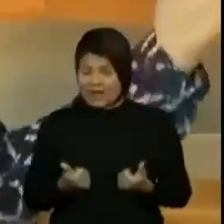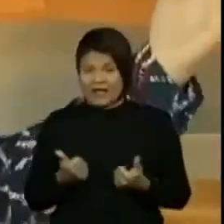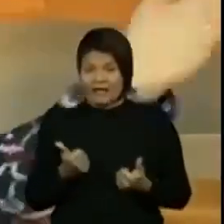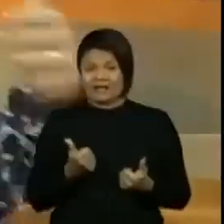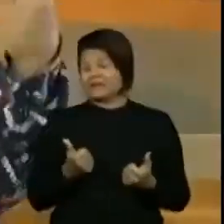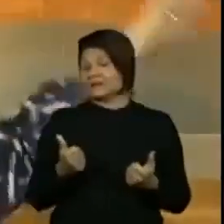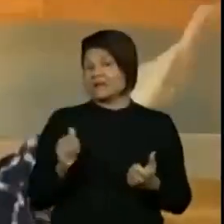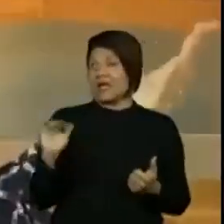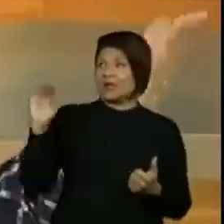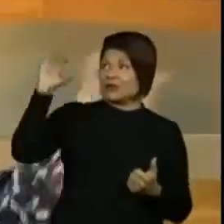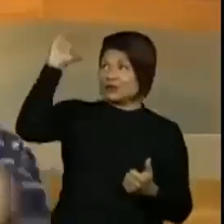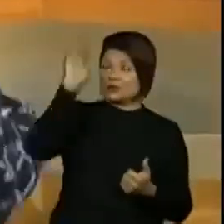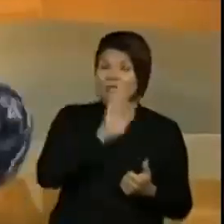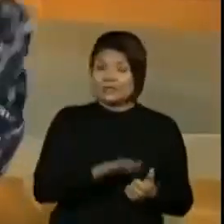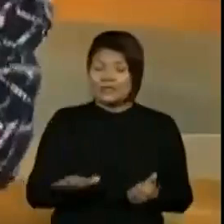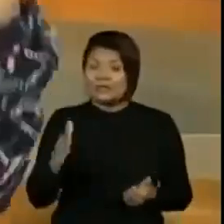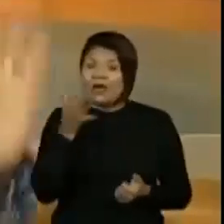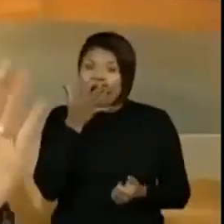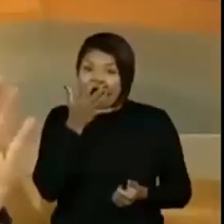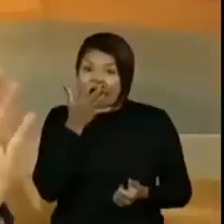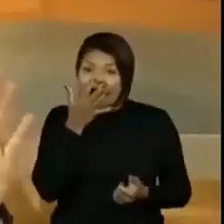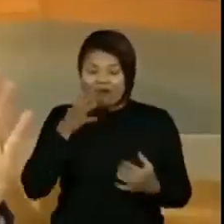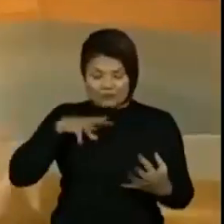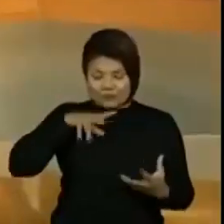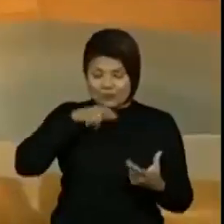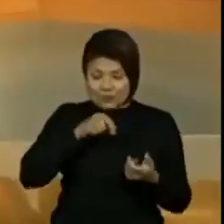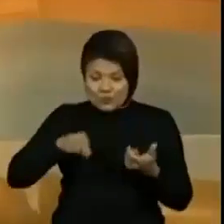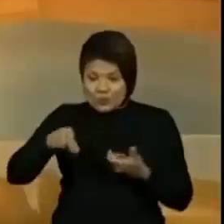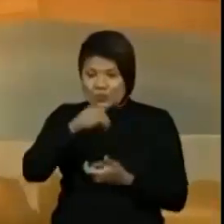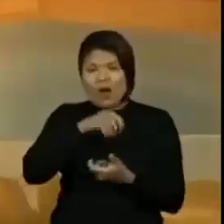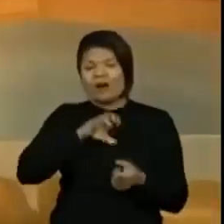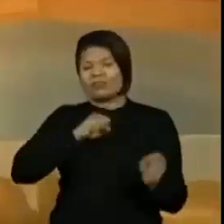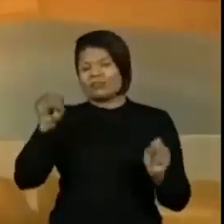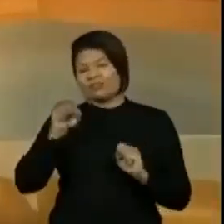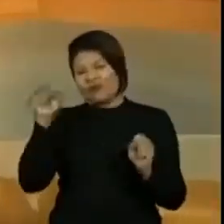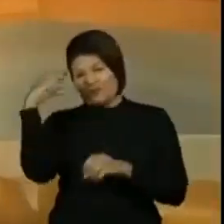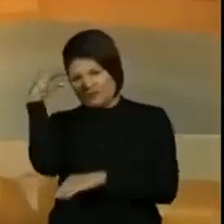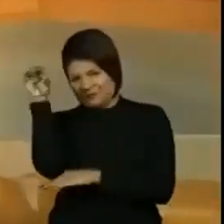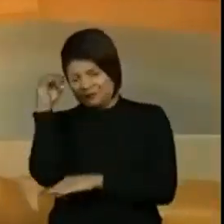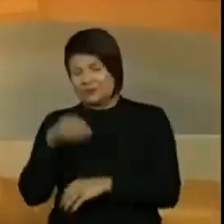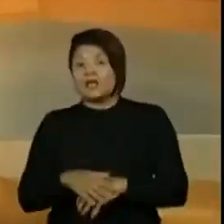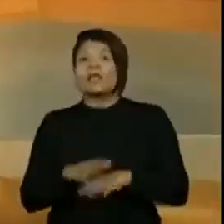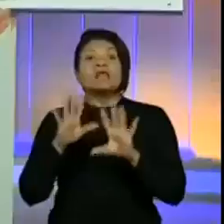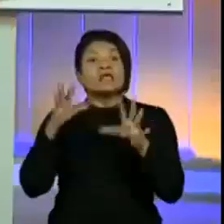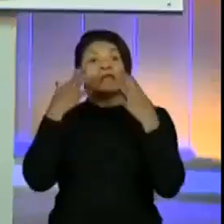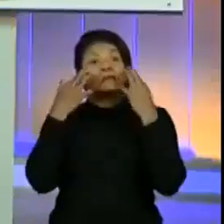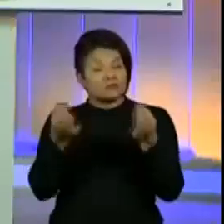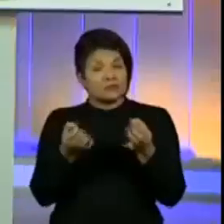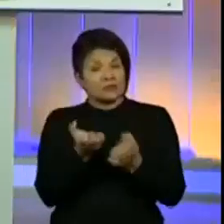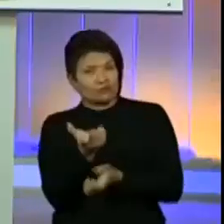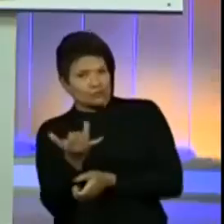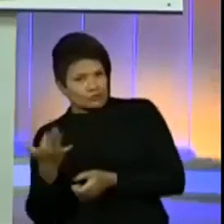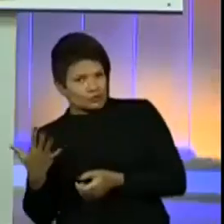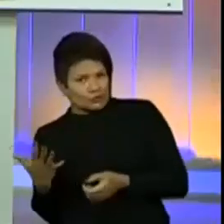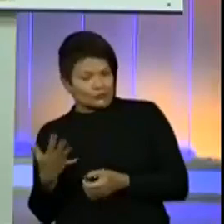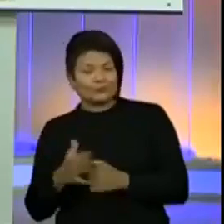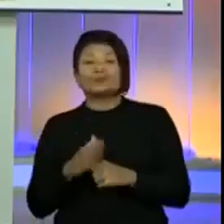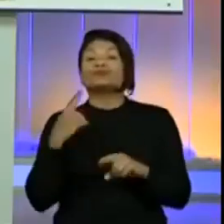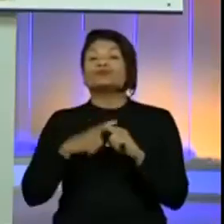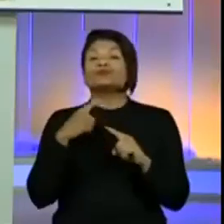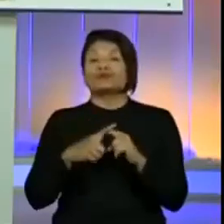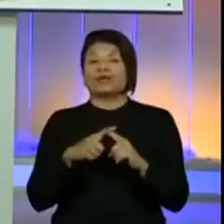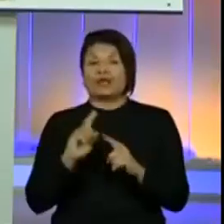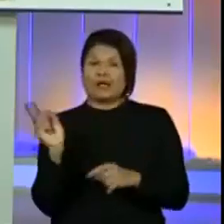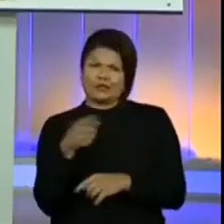adultos e crianças se encantam pelo mundo todo. E fiquem atentos aos números, porque nós vamos usar